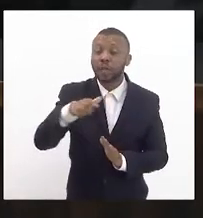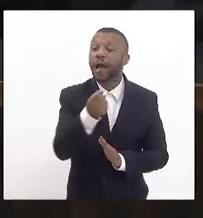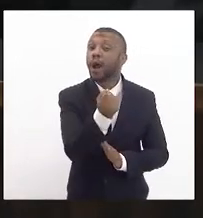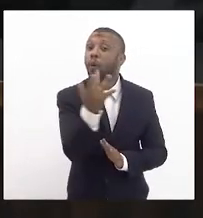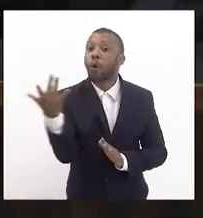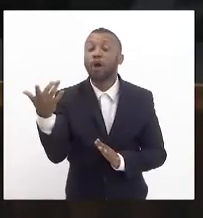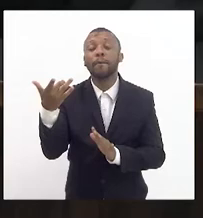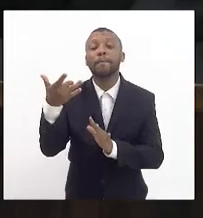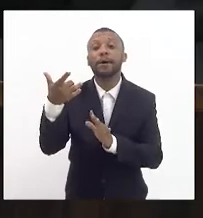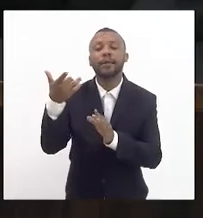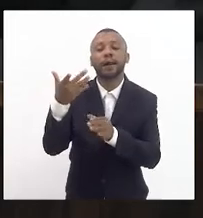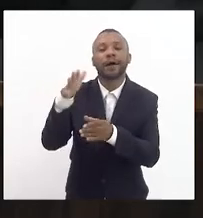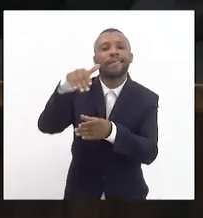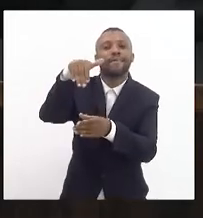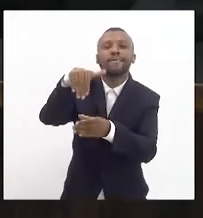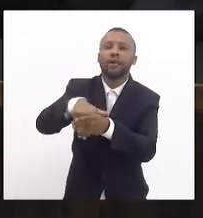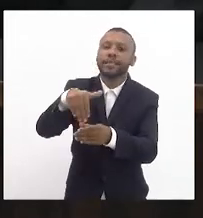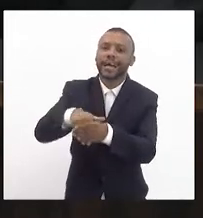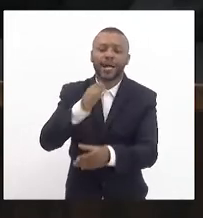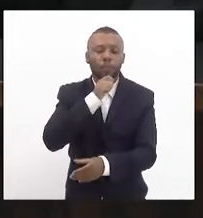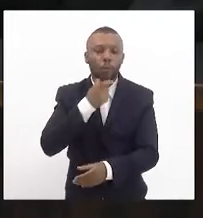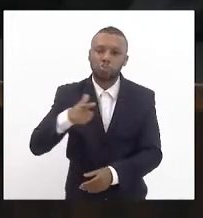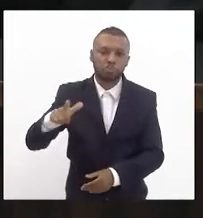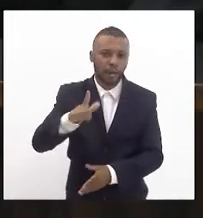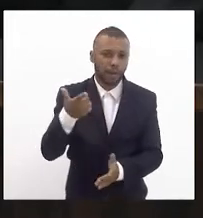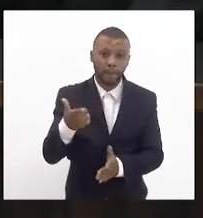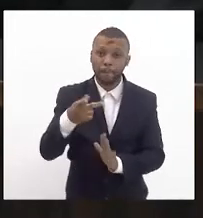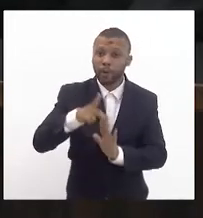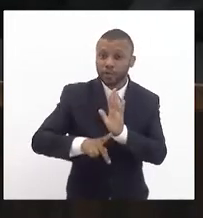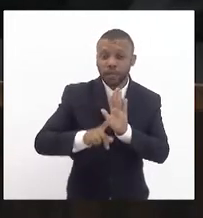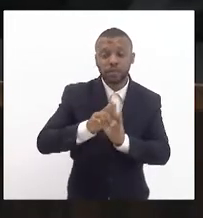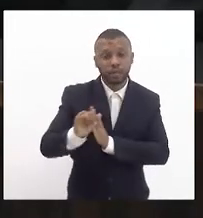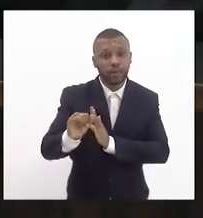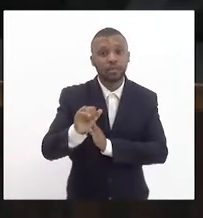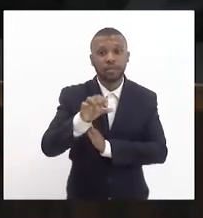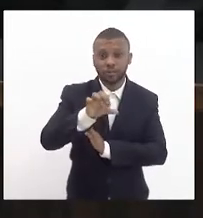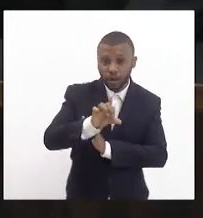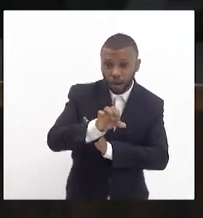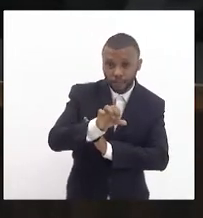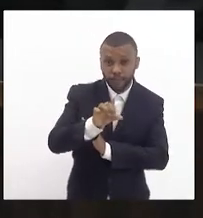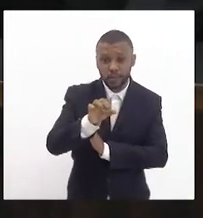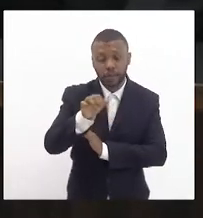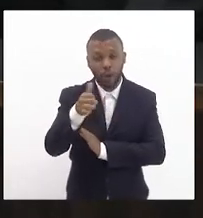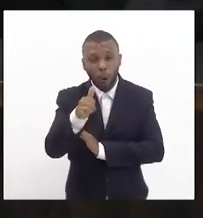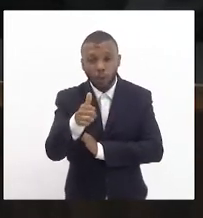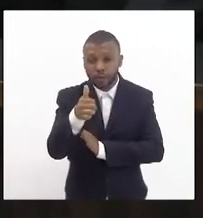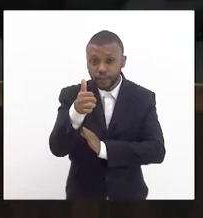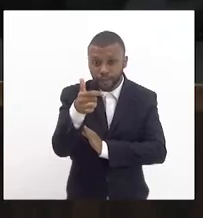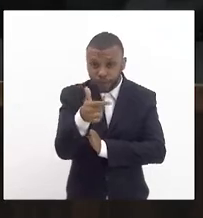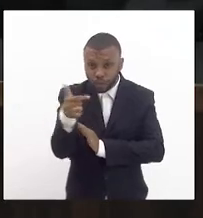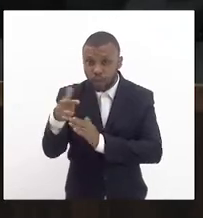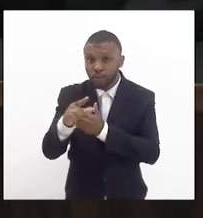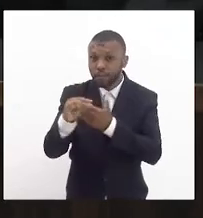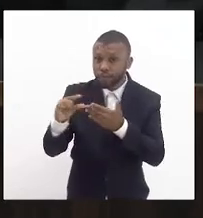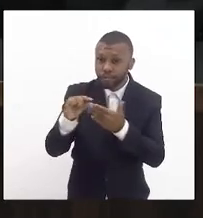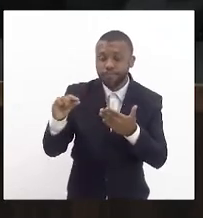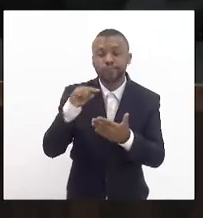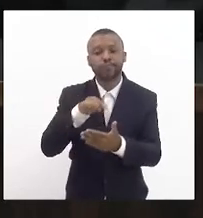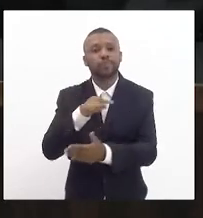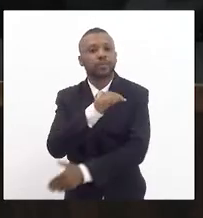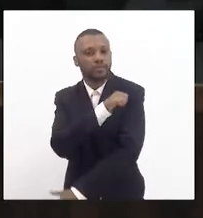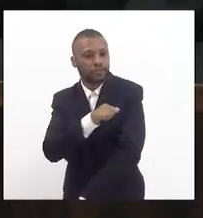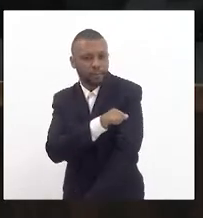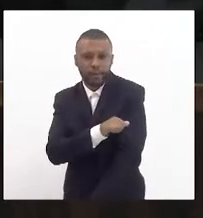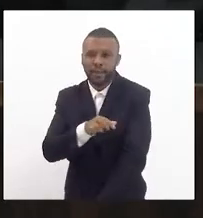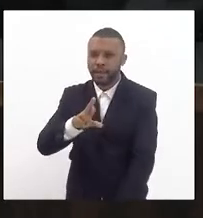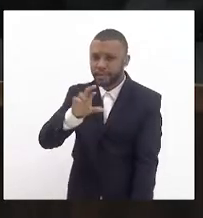para votação. Projeto de resolução 1109-22, de autoria da deputada enfermeira Rejane, concede o prêmio Ana Nery